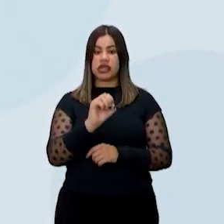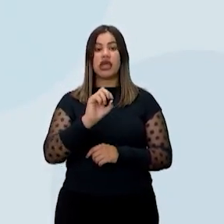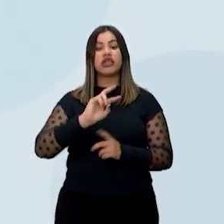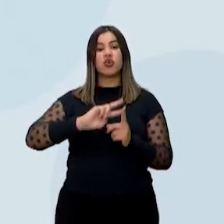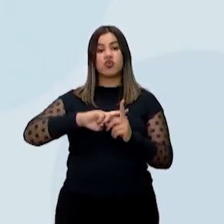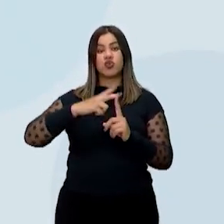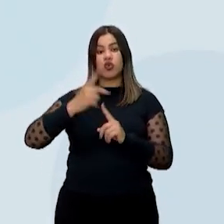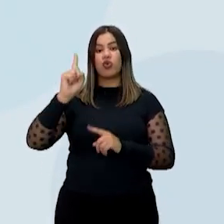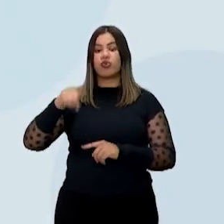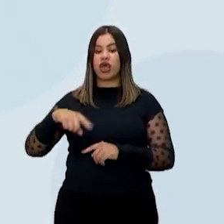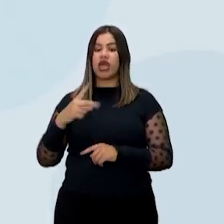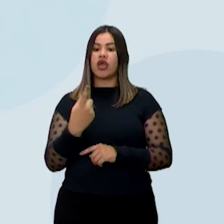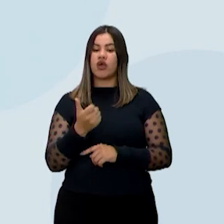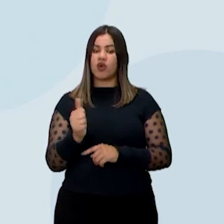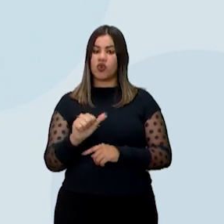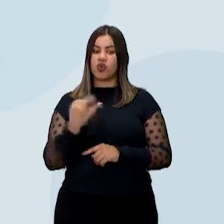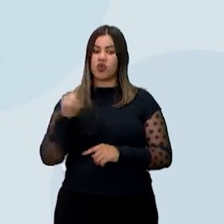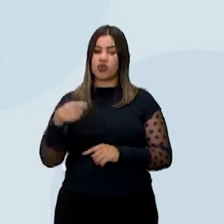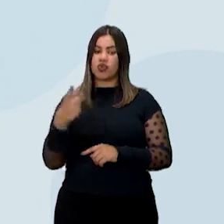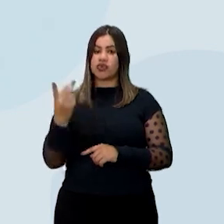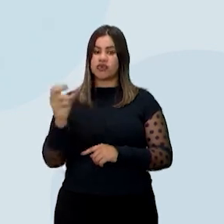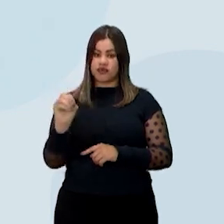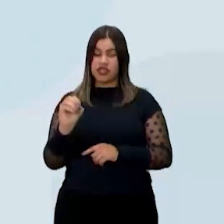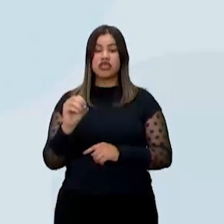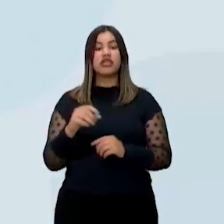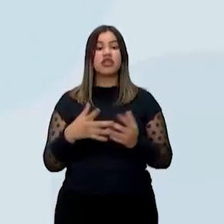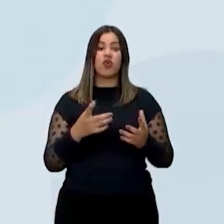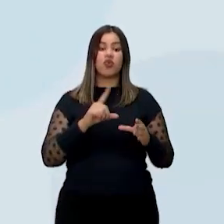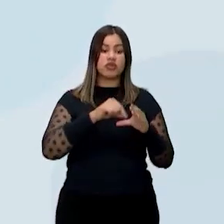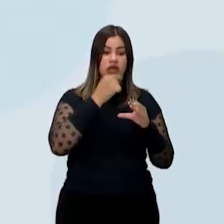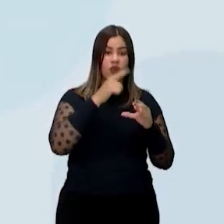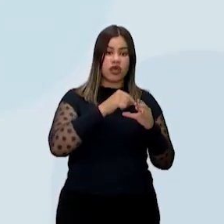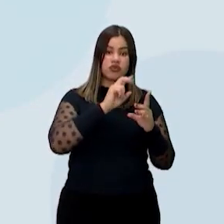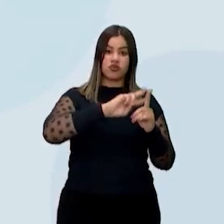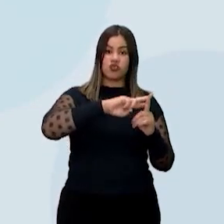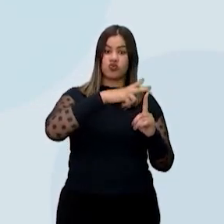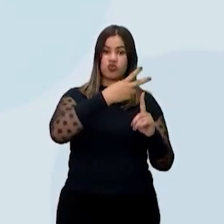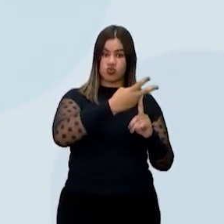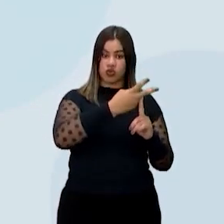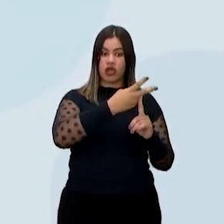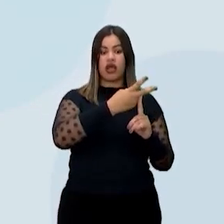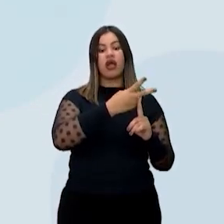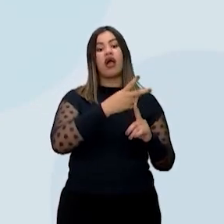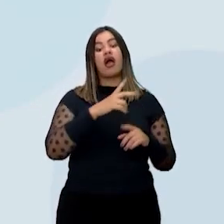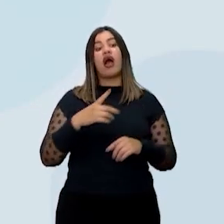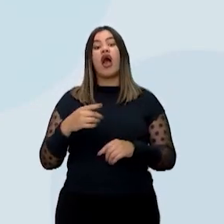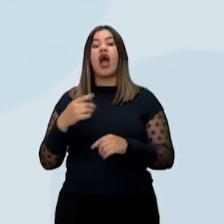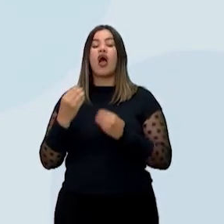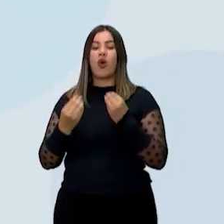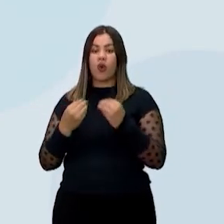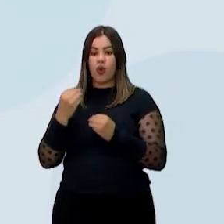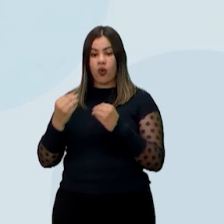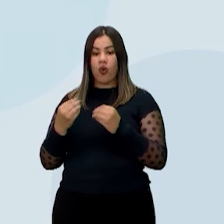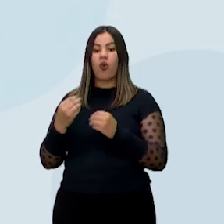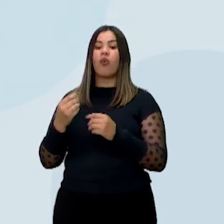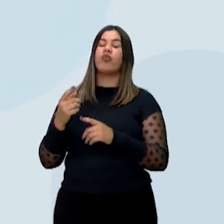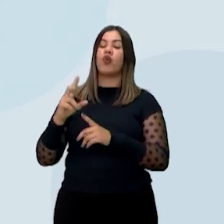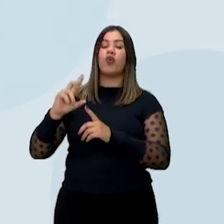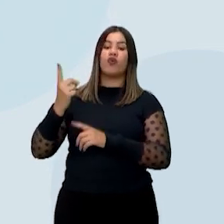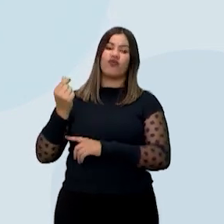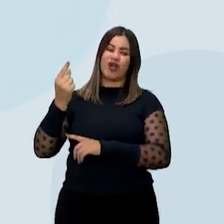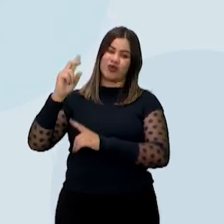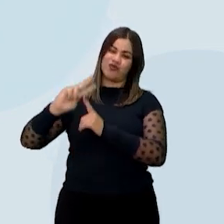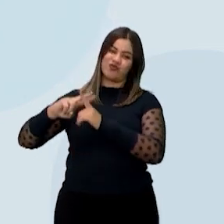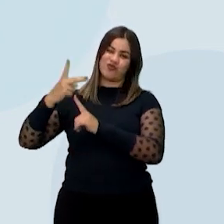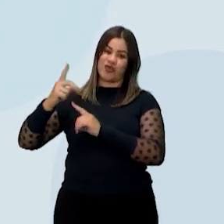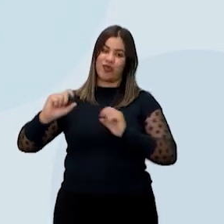o que a gente conclui? Sim, né? De fato, ao dobrarmos a quantidade de salgadinhos, a gente dobra o